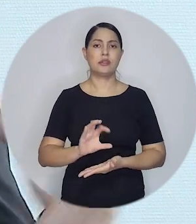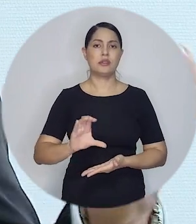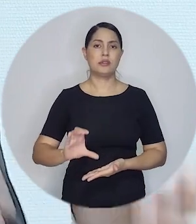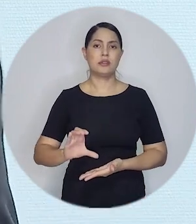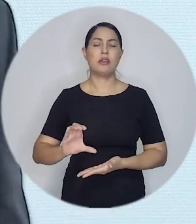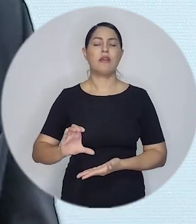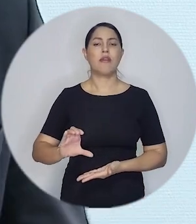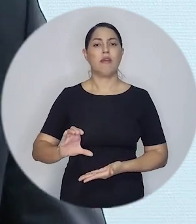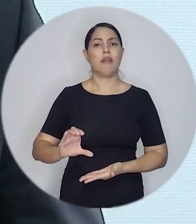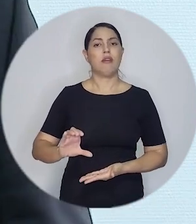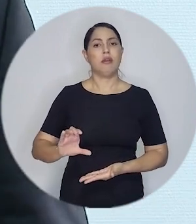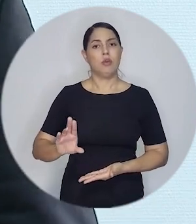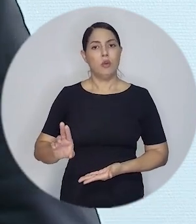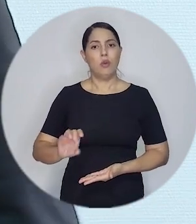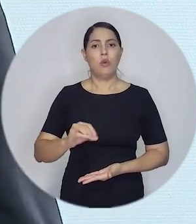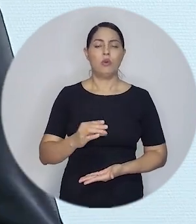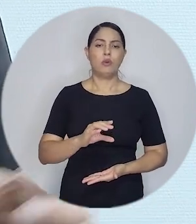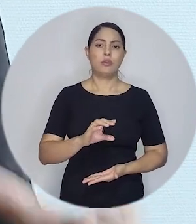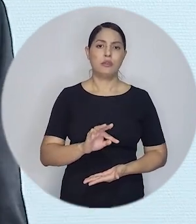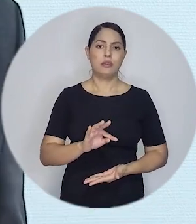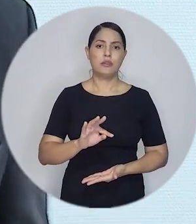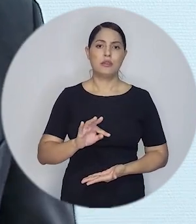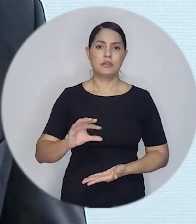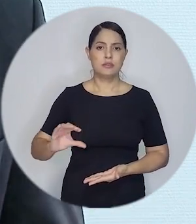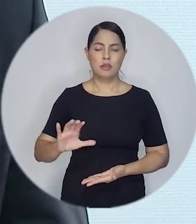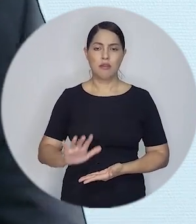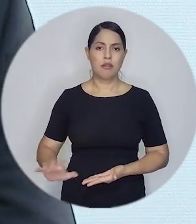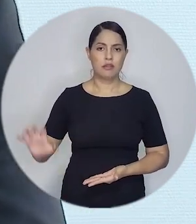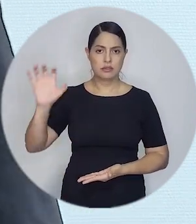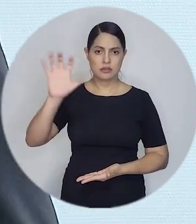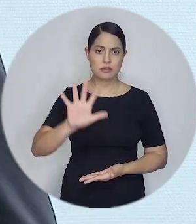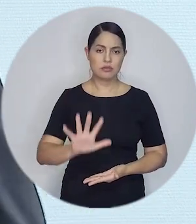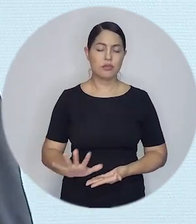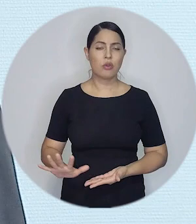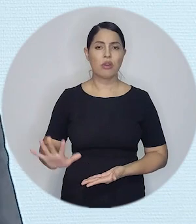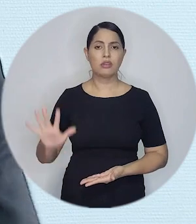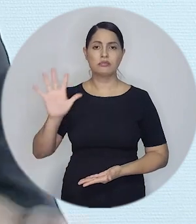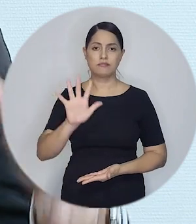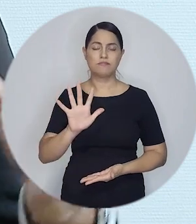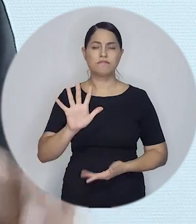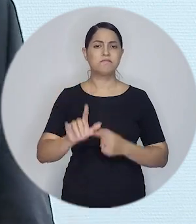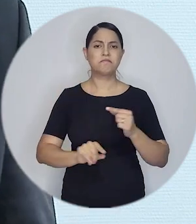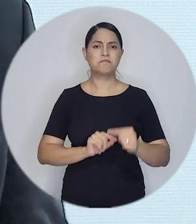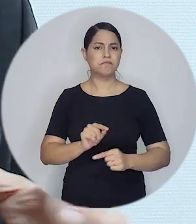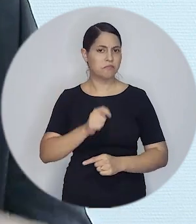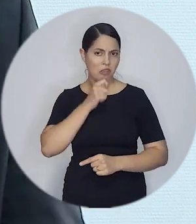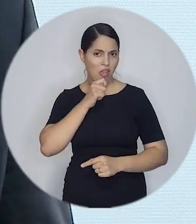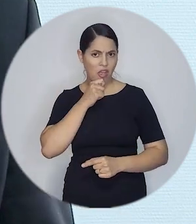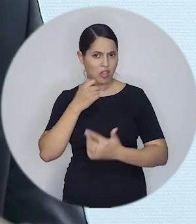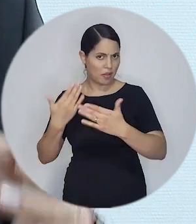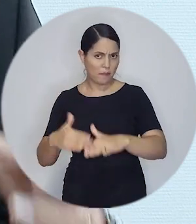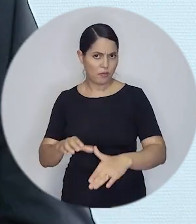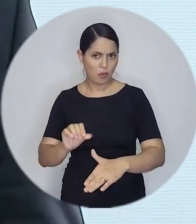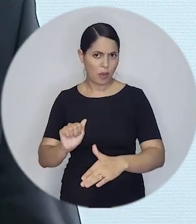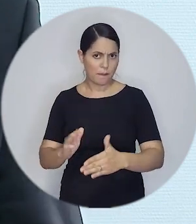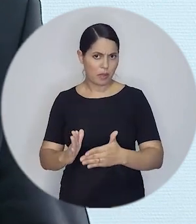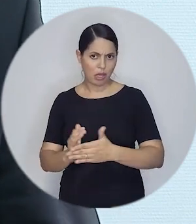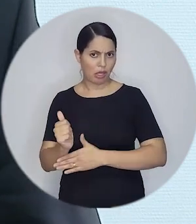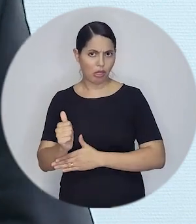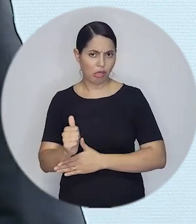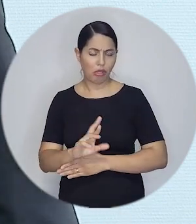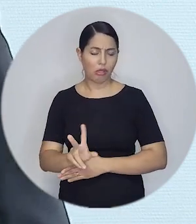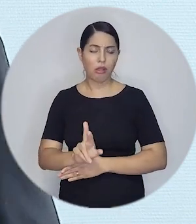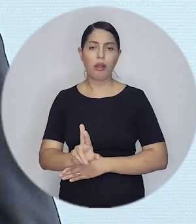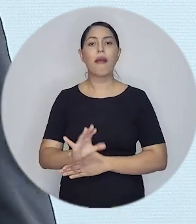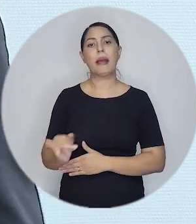contas, caso estes não tenham ainda realizado o exame. A intenção é cada vez mais fortalecer e demonstrar a importância